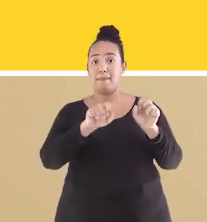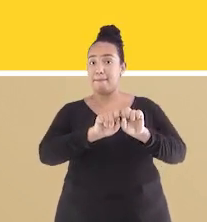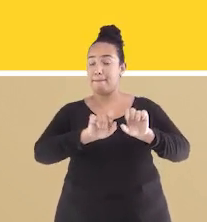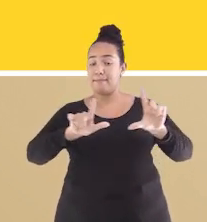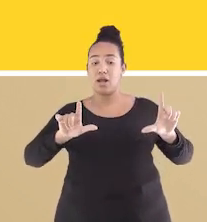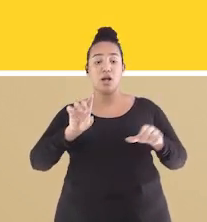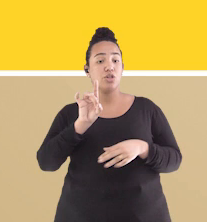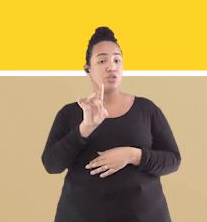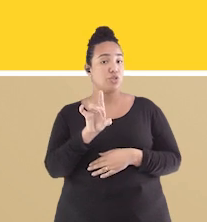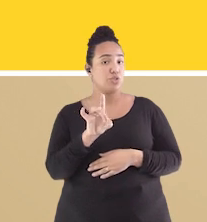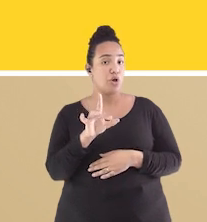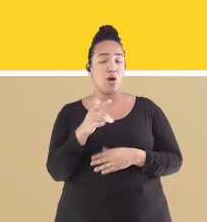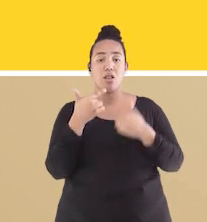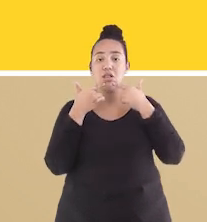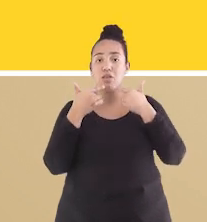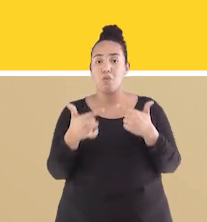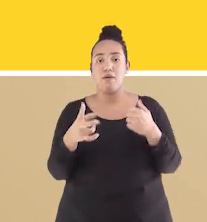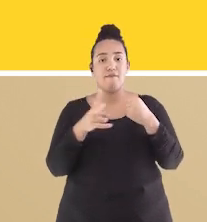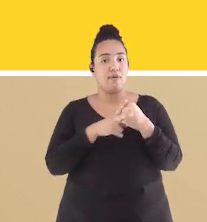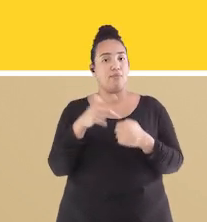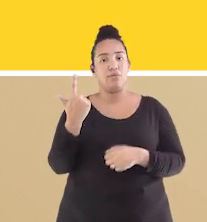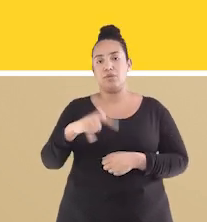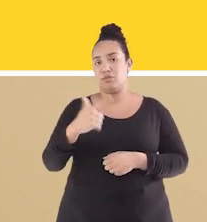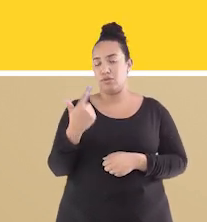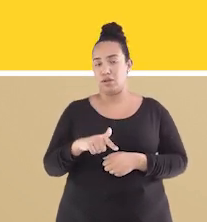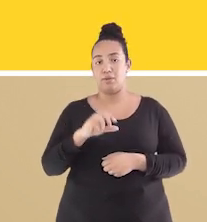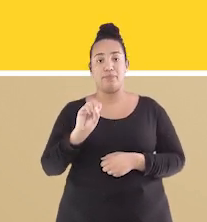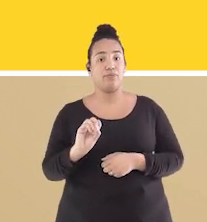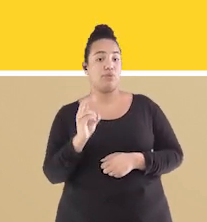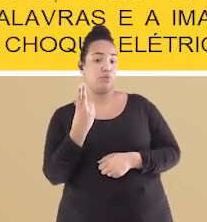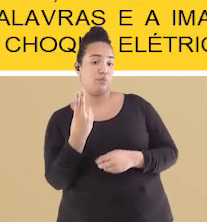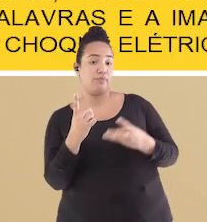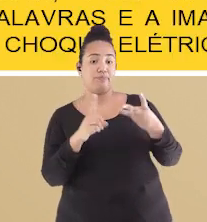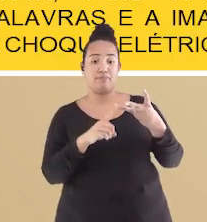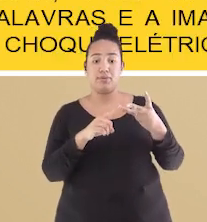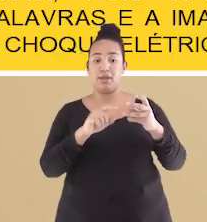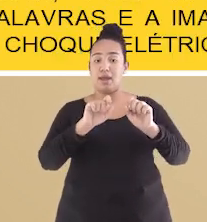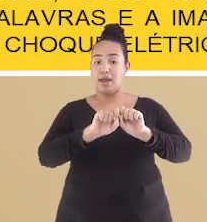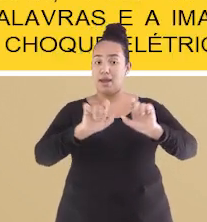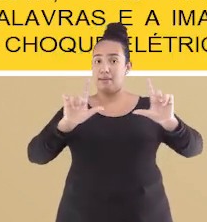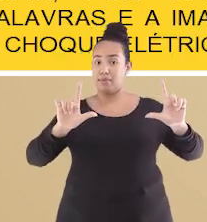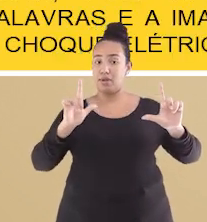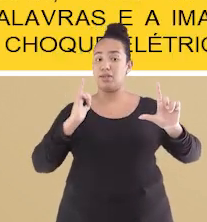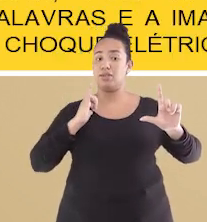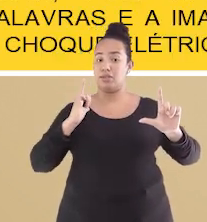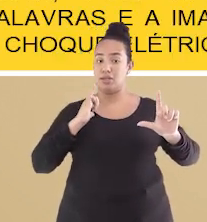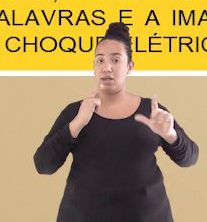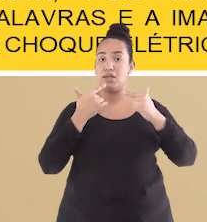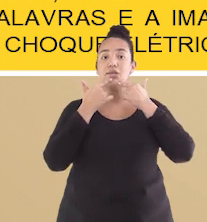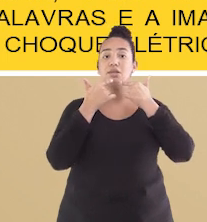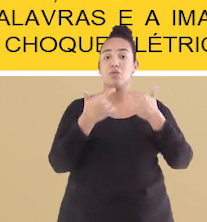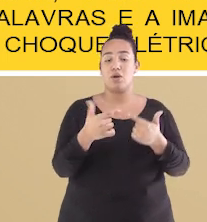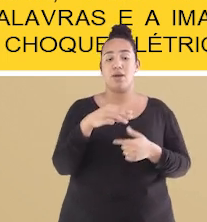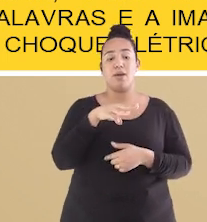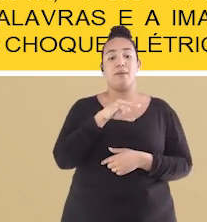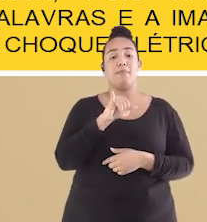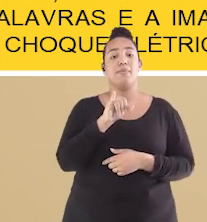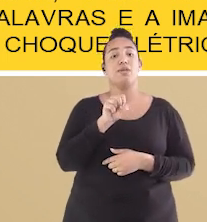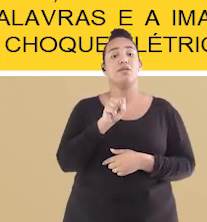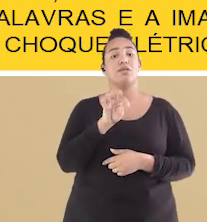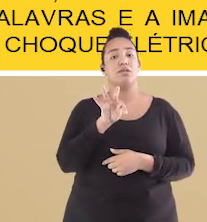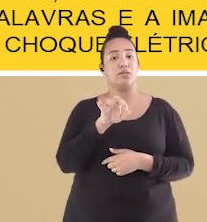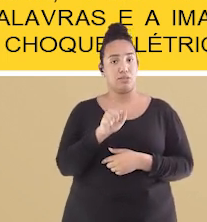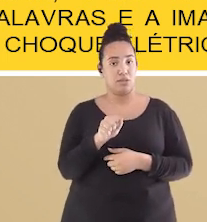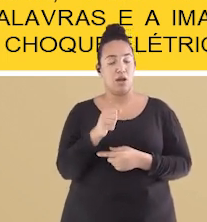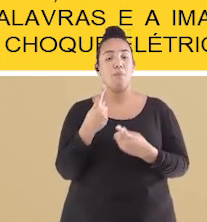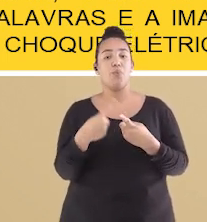a placa é composta de linguagem não verbal? Ou letra C, a placa é composta de linguagem mista,